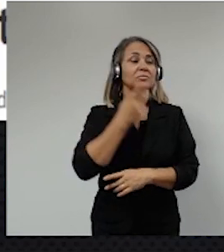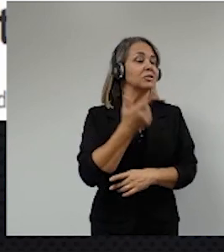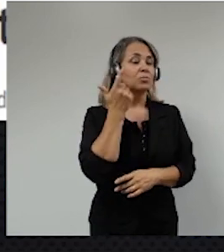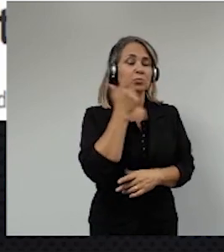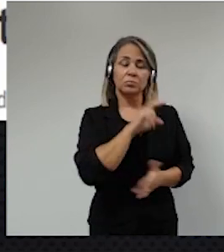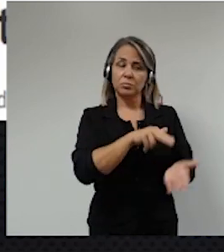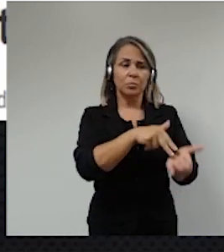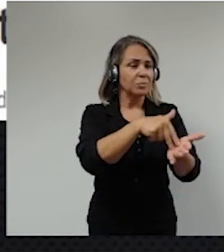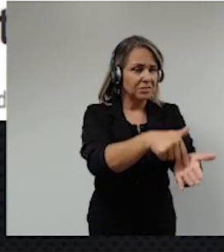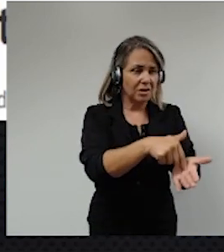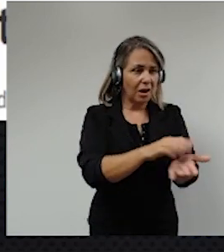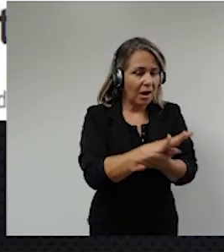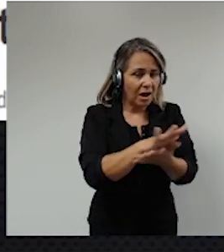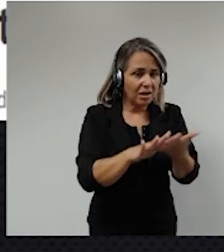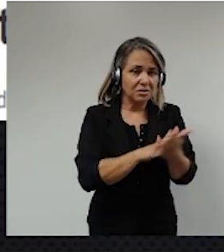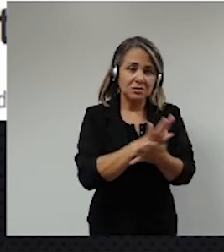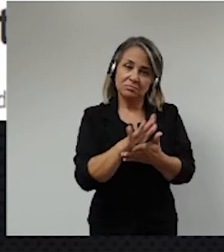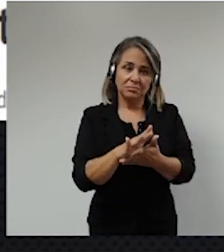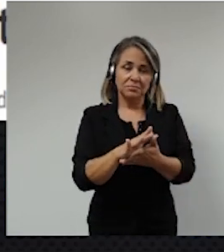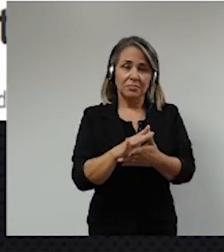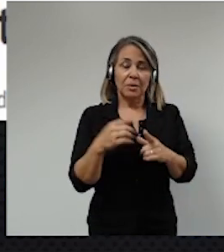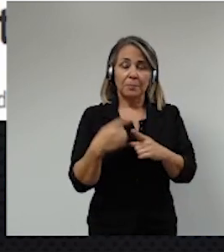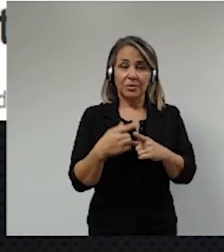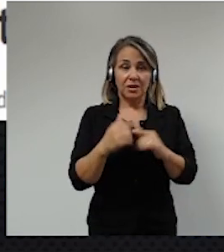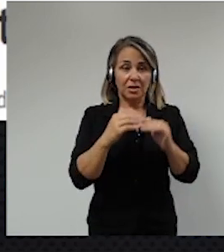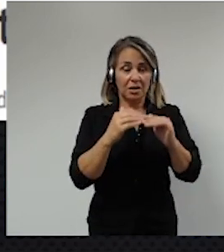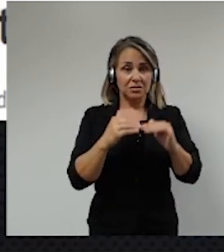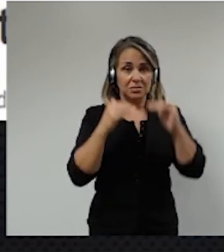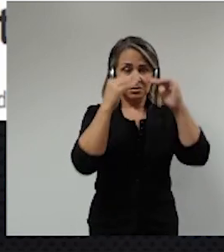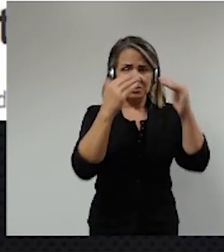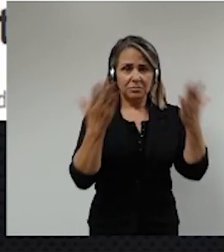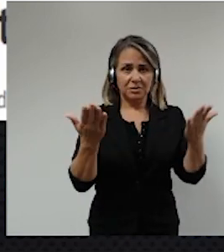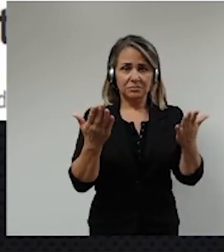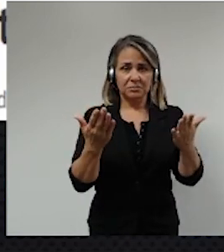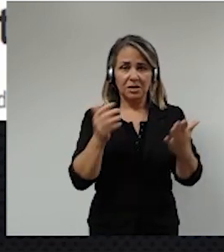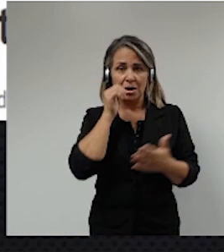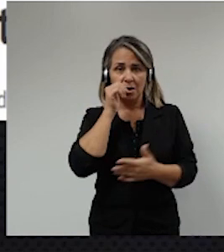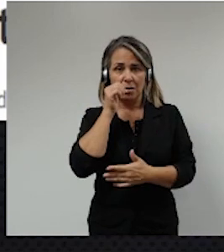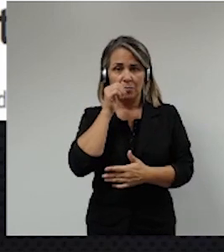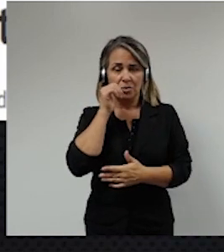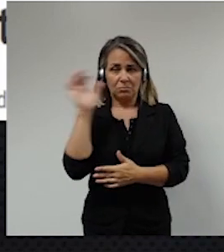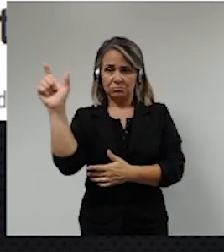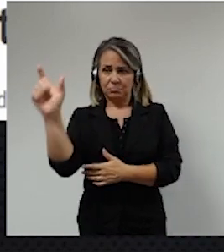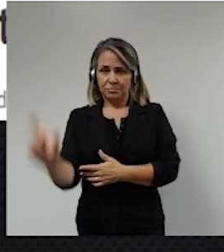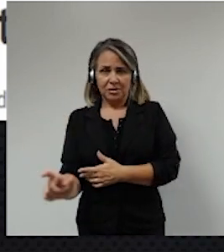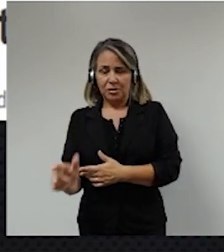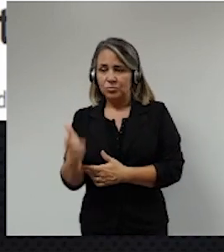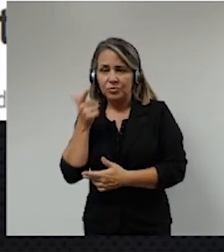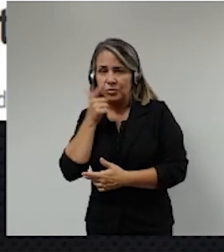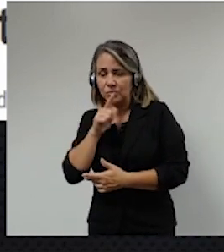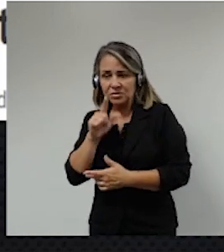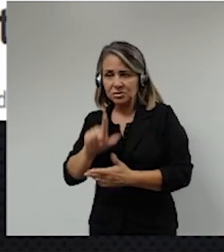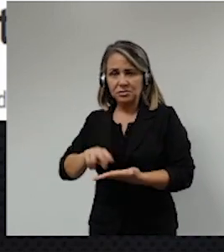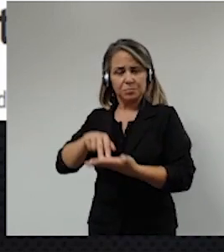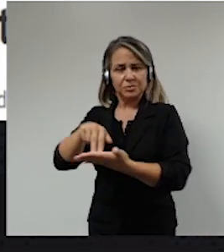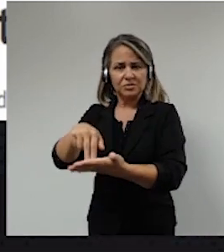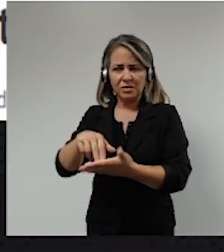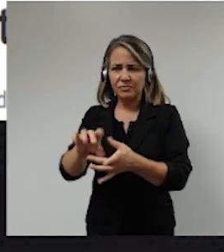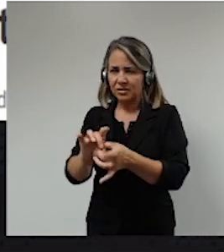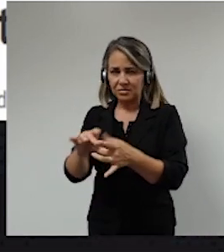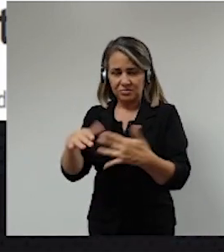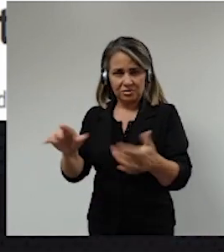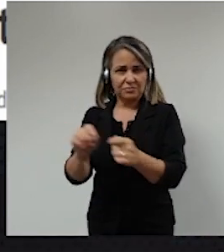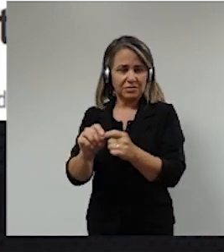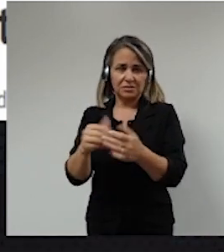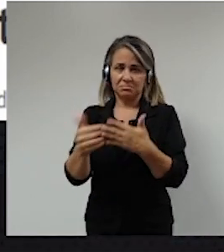se posicionar, fulana ela é a garota propaganda da sua marca e você não vai se posicionar, você vai deixar